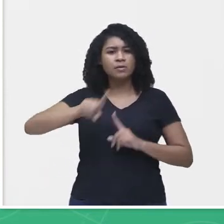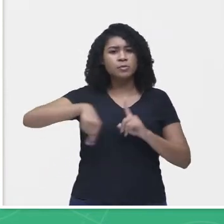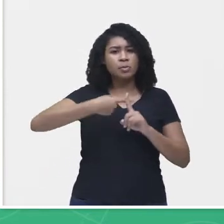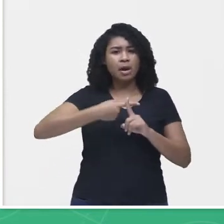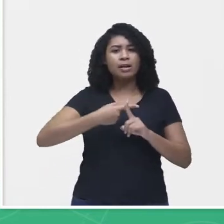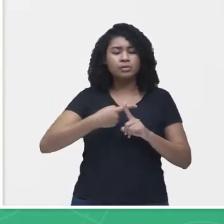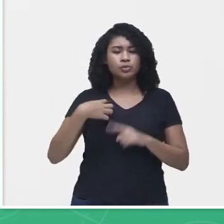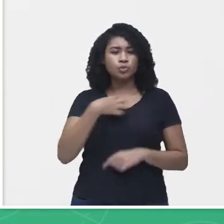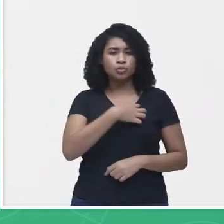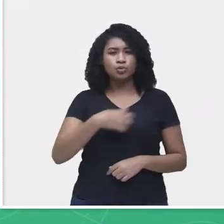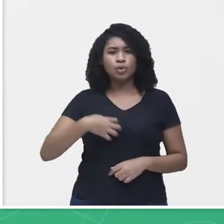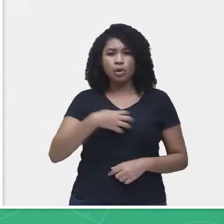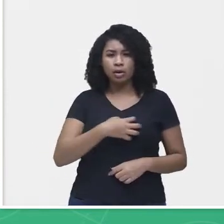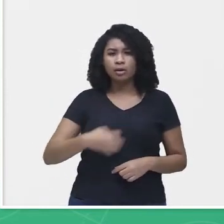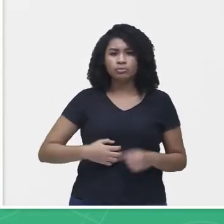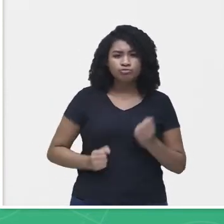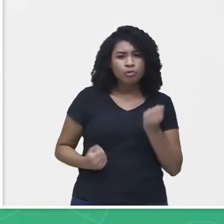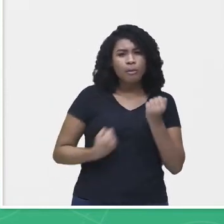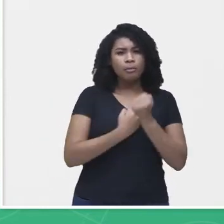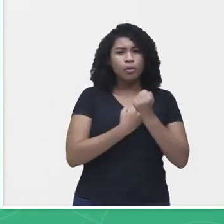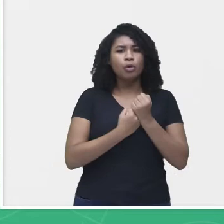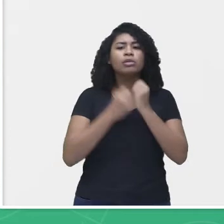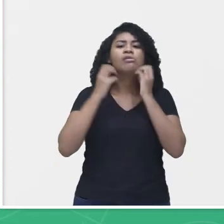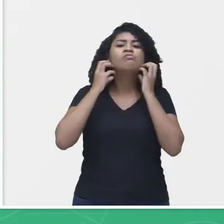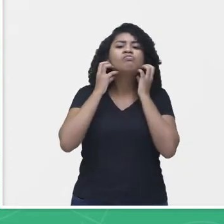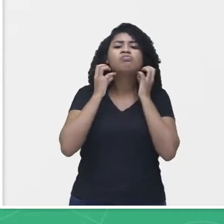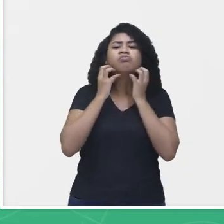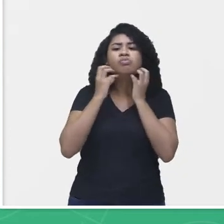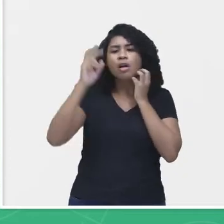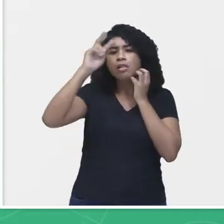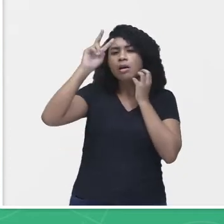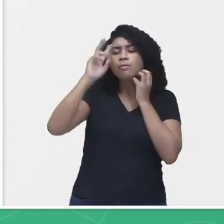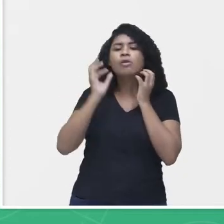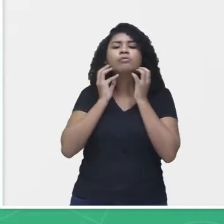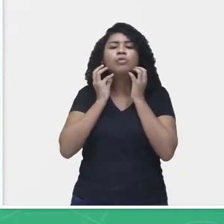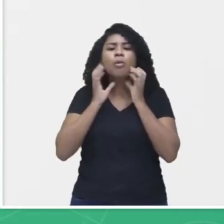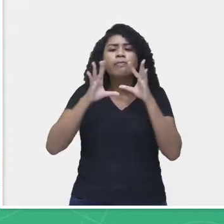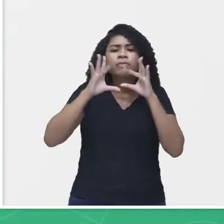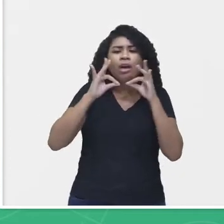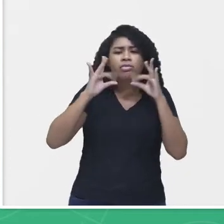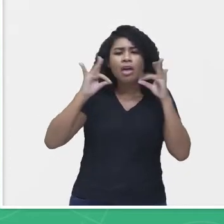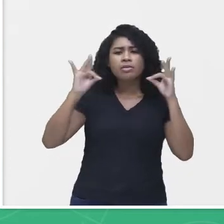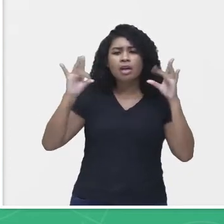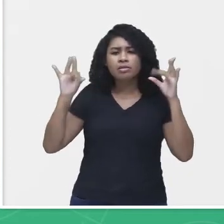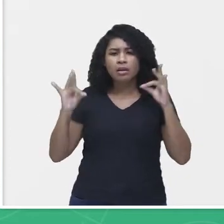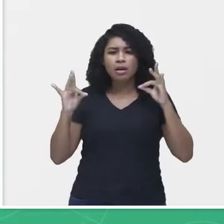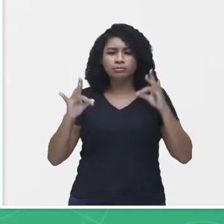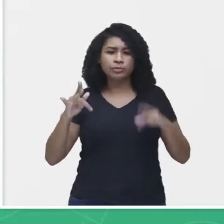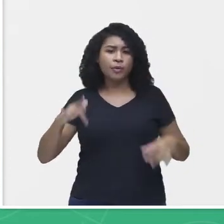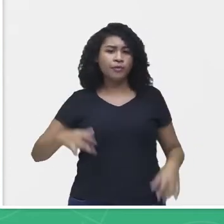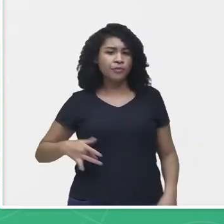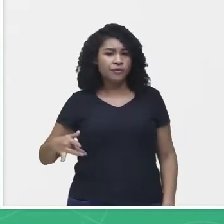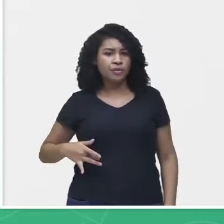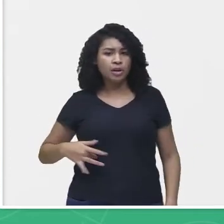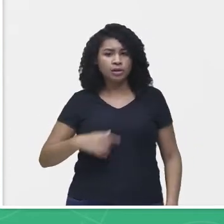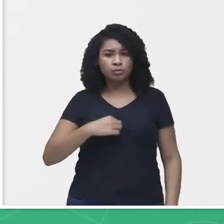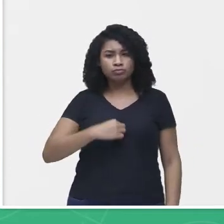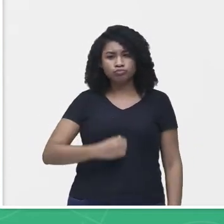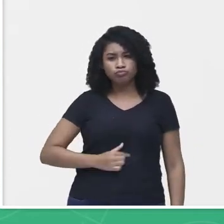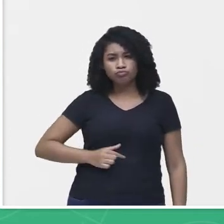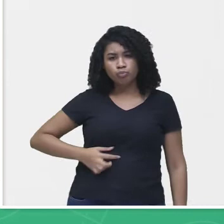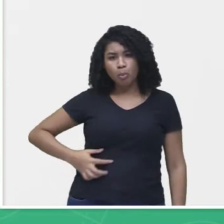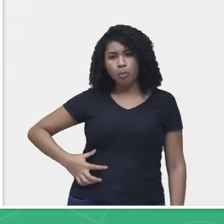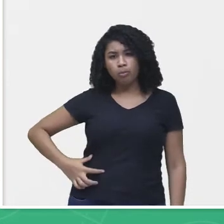órgãos auxiliares ou glândulas anexas, que são as glândulas salivares, o fígado e o pâncreas, que